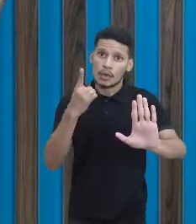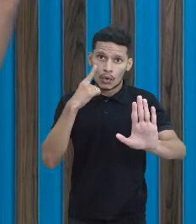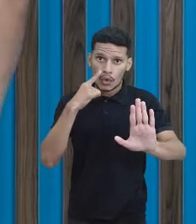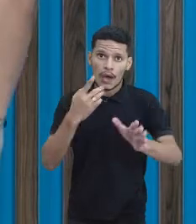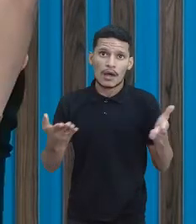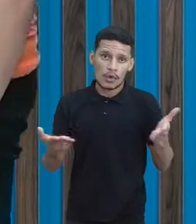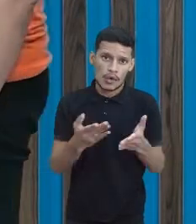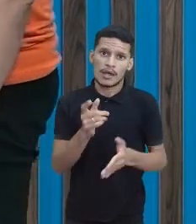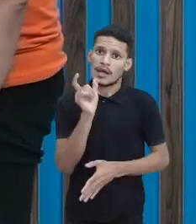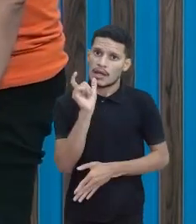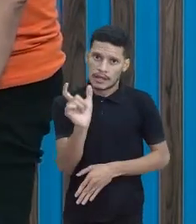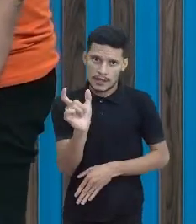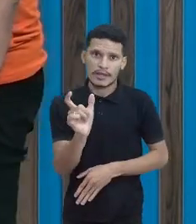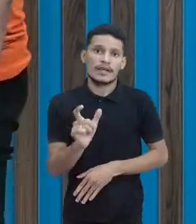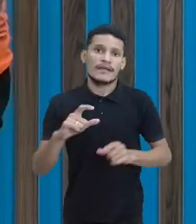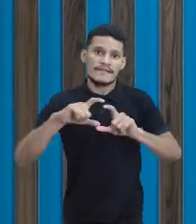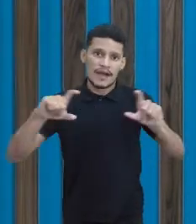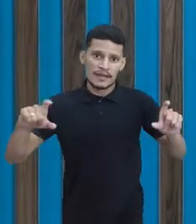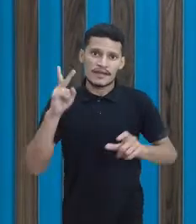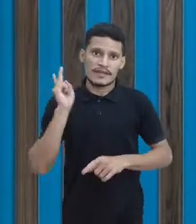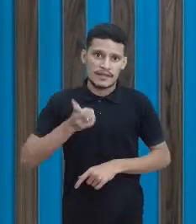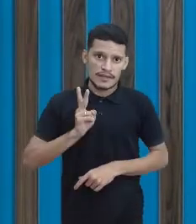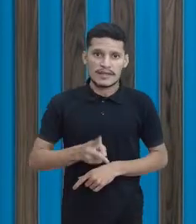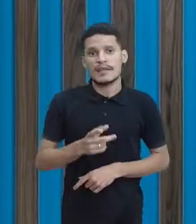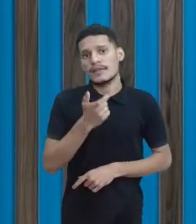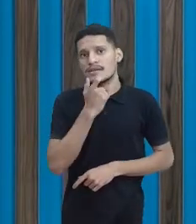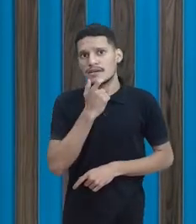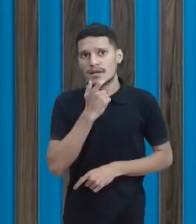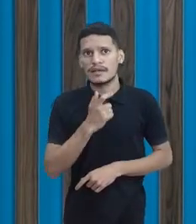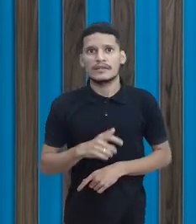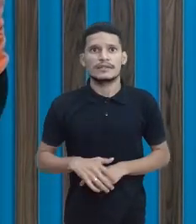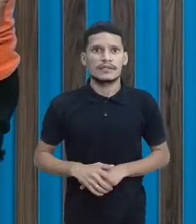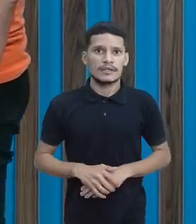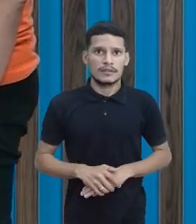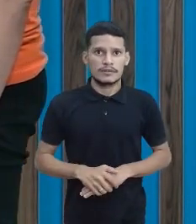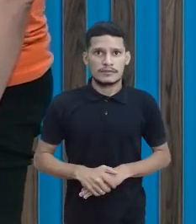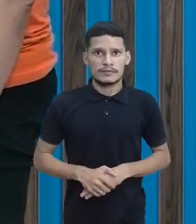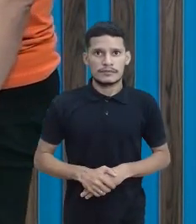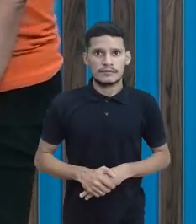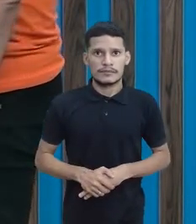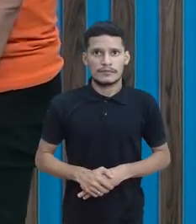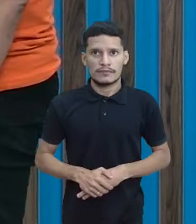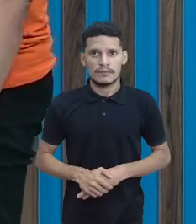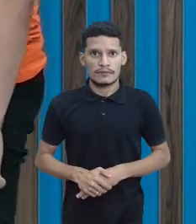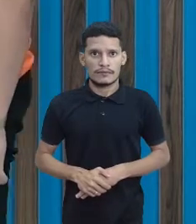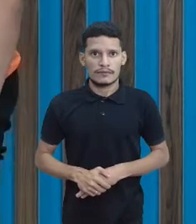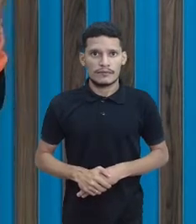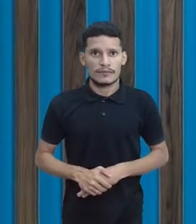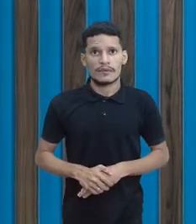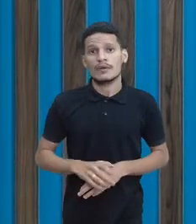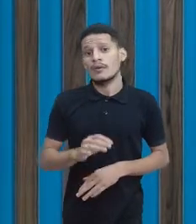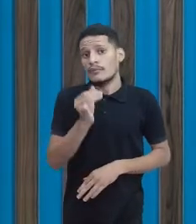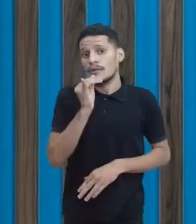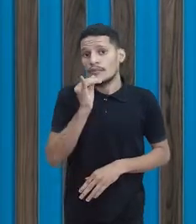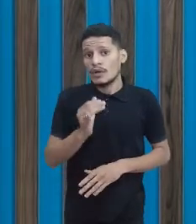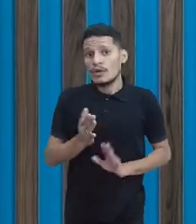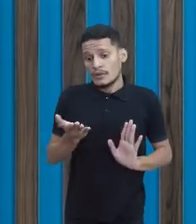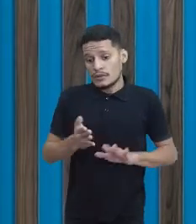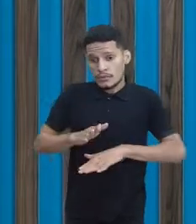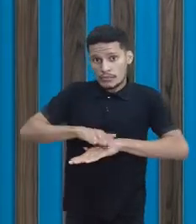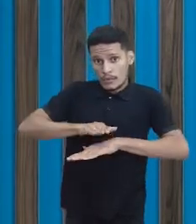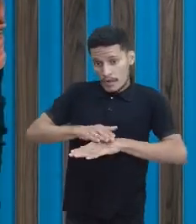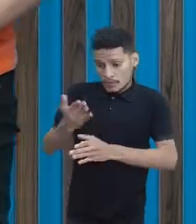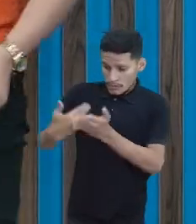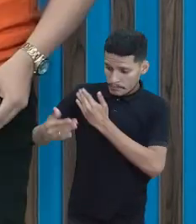inglês. Both in the simple past tense and the tense constituted by the past participle. Ou seja, tanto